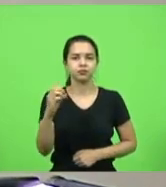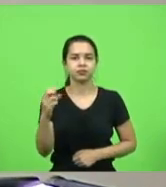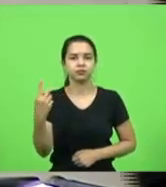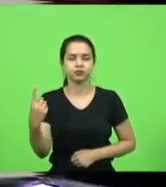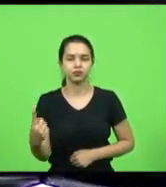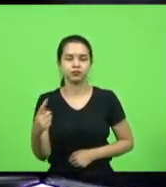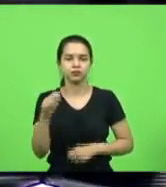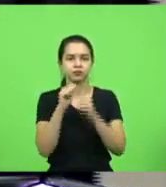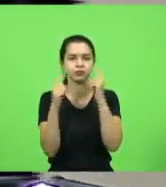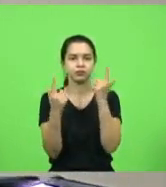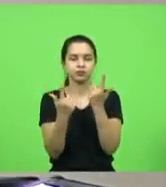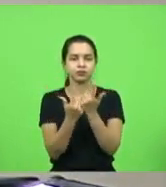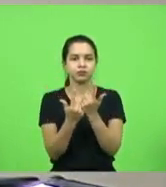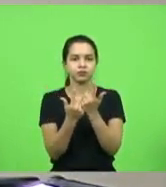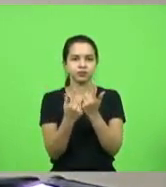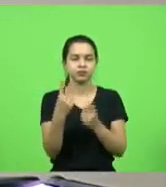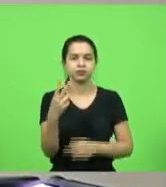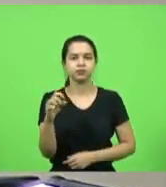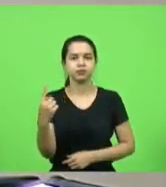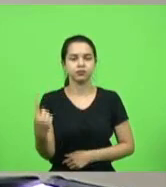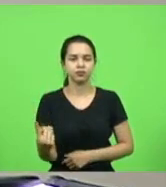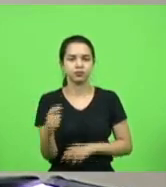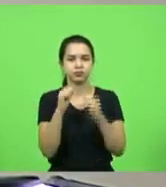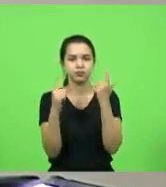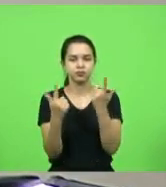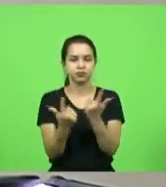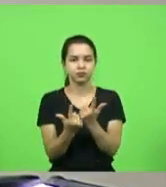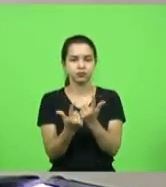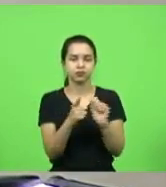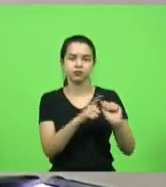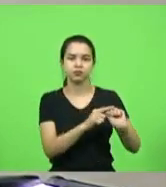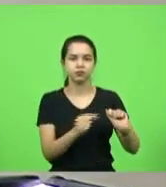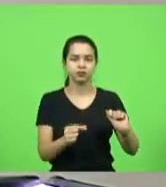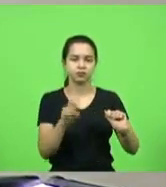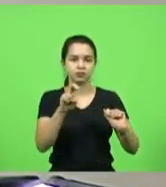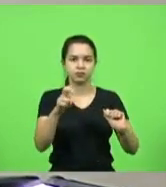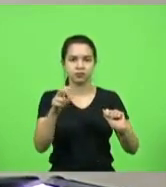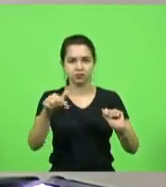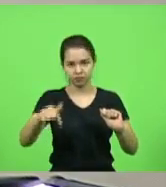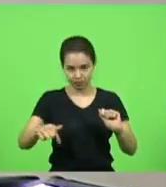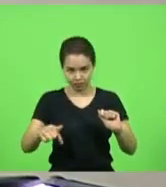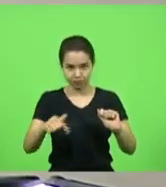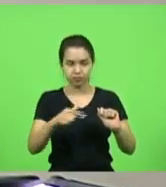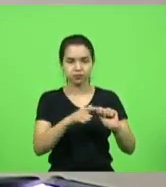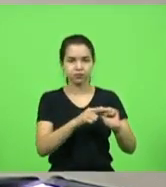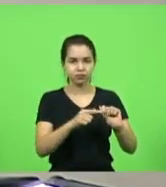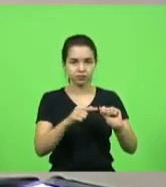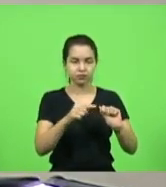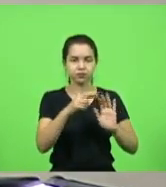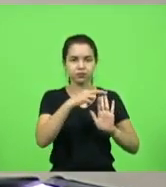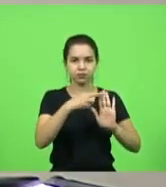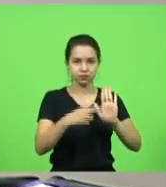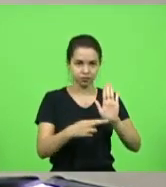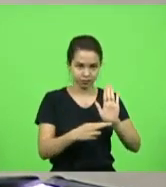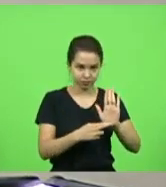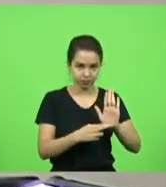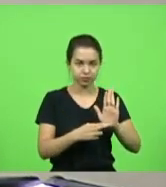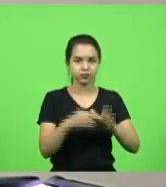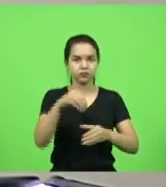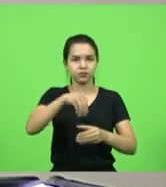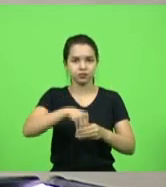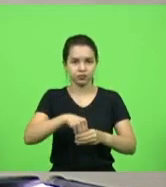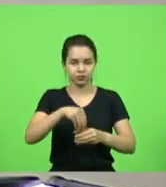Estado de Santa Catarina, em conformidade com o disposto no artigo 57, inciso 2º do Regimento Interno, no uso de suas